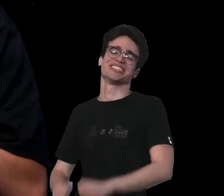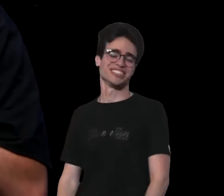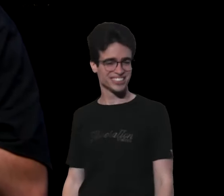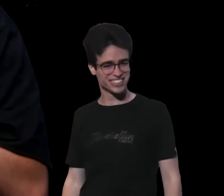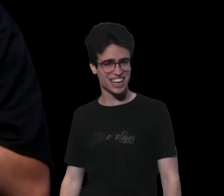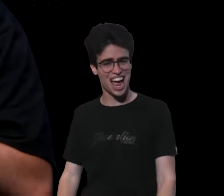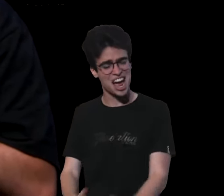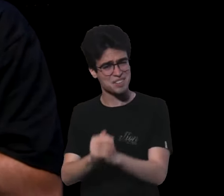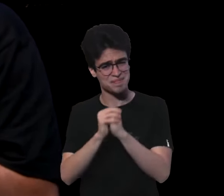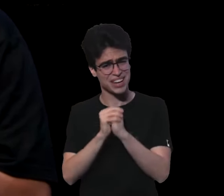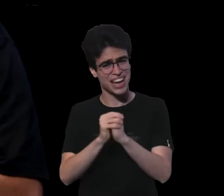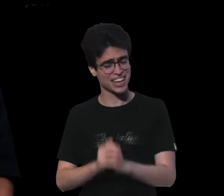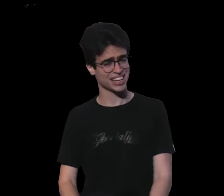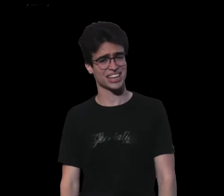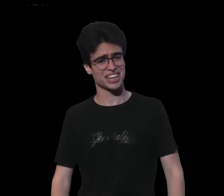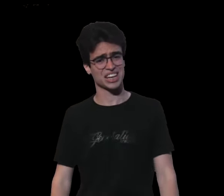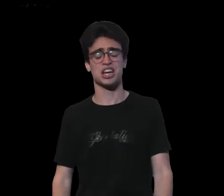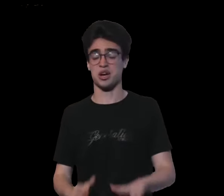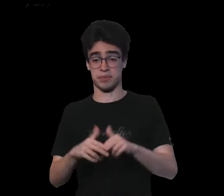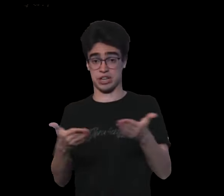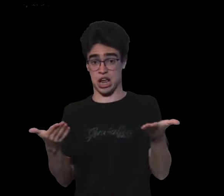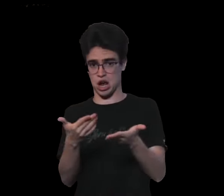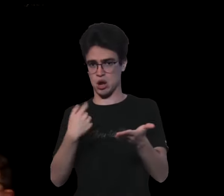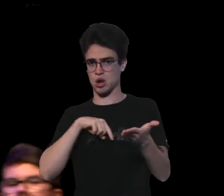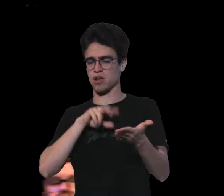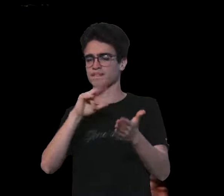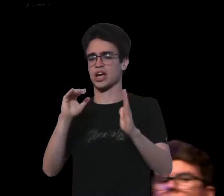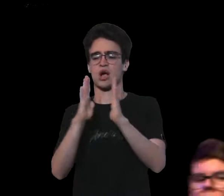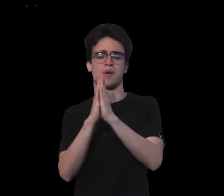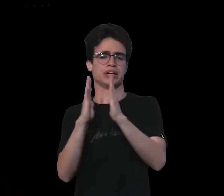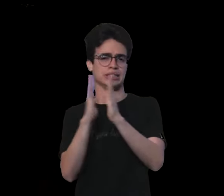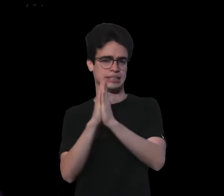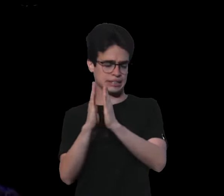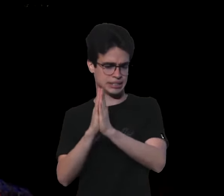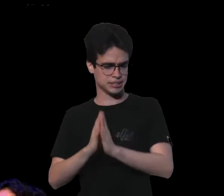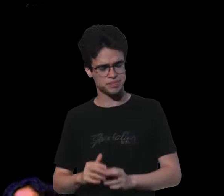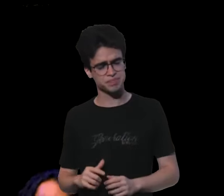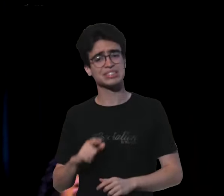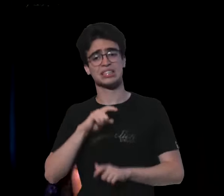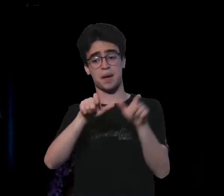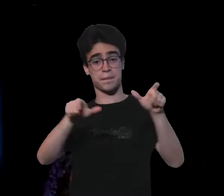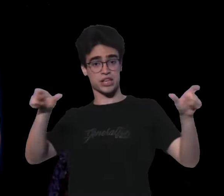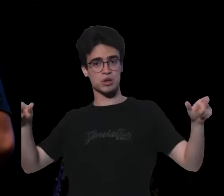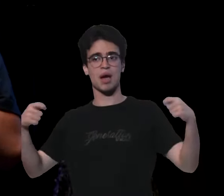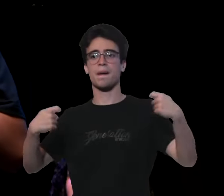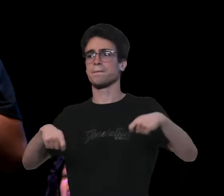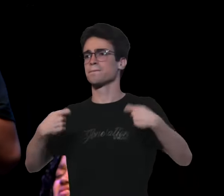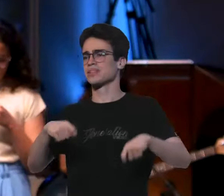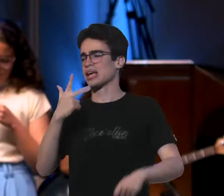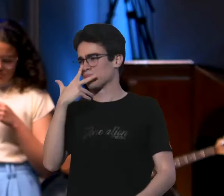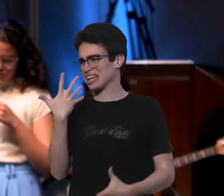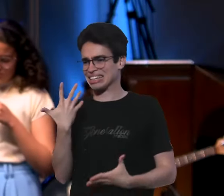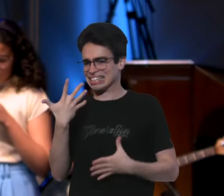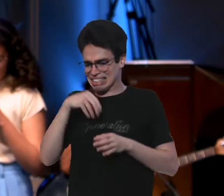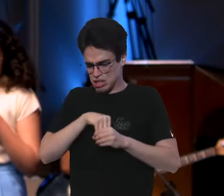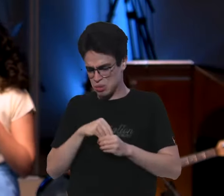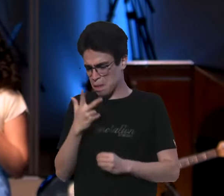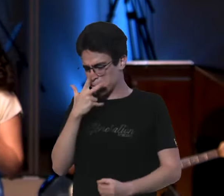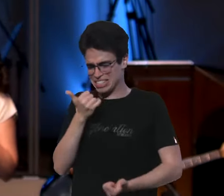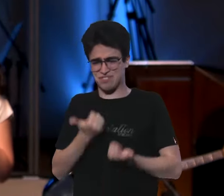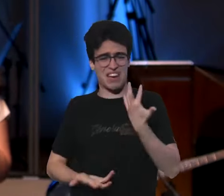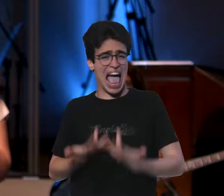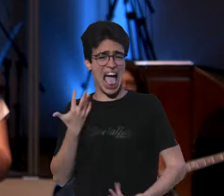Amém? Por isso nós vamos orar. Tem pessoas aqui hoje que precisam sair dessa vida infernal e ter